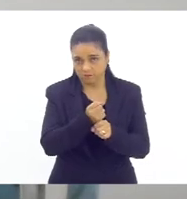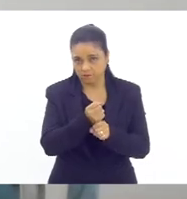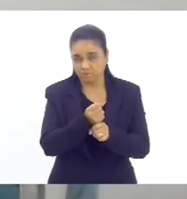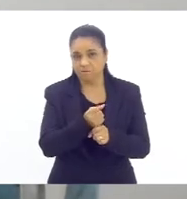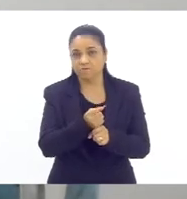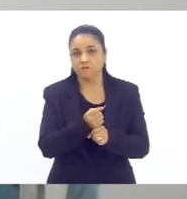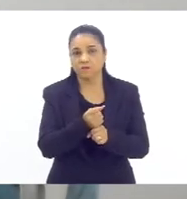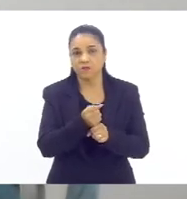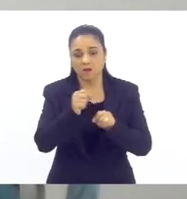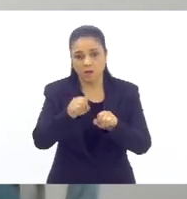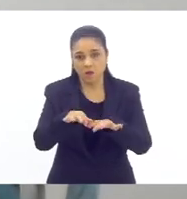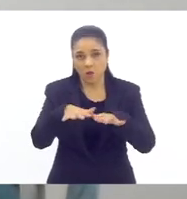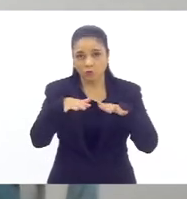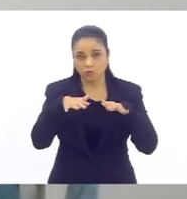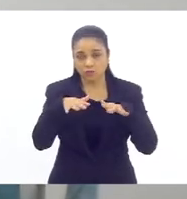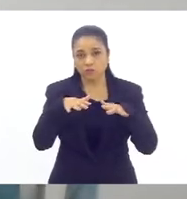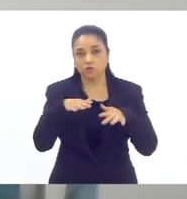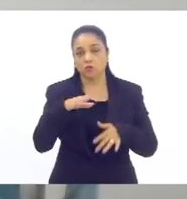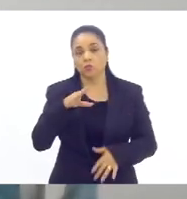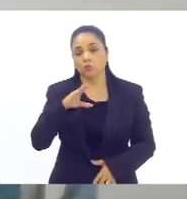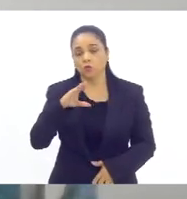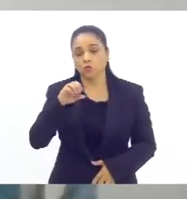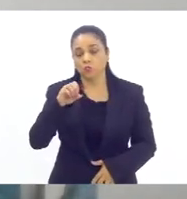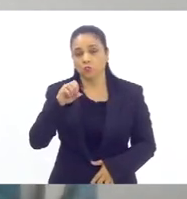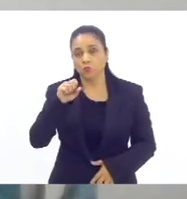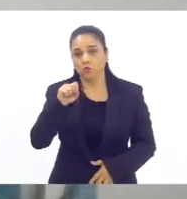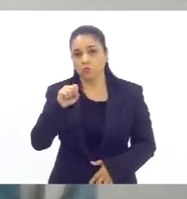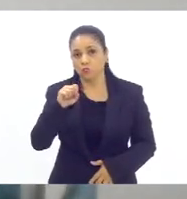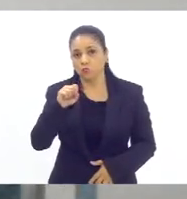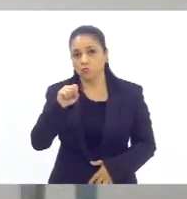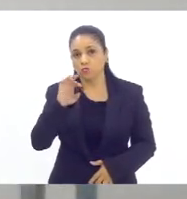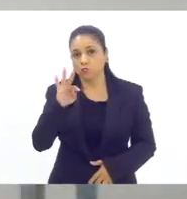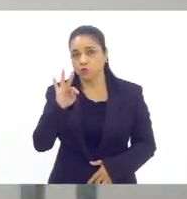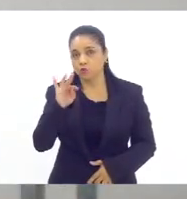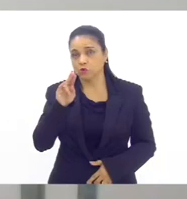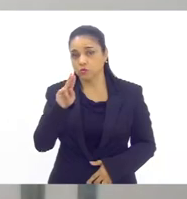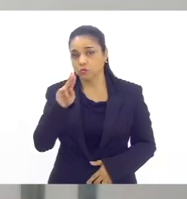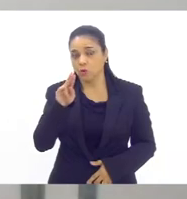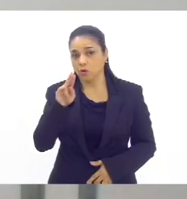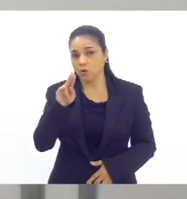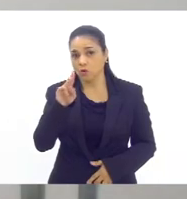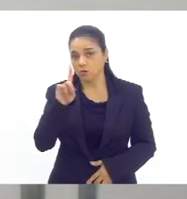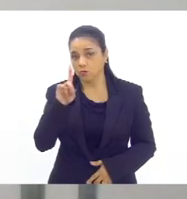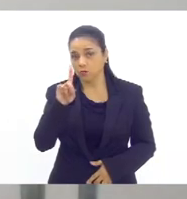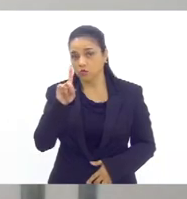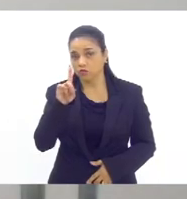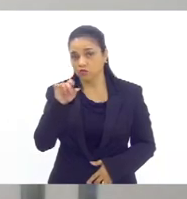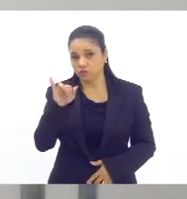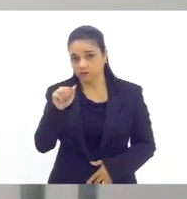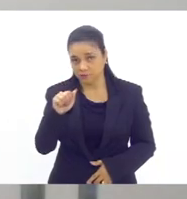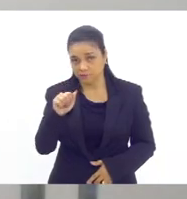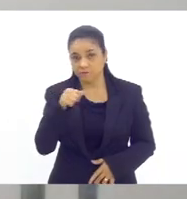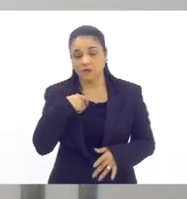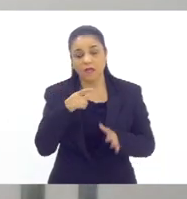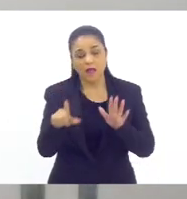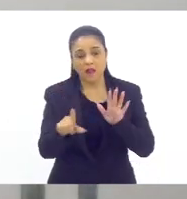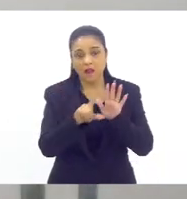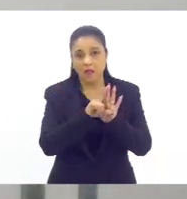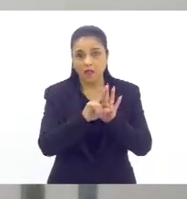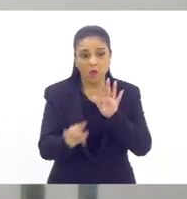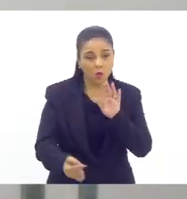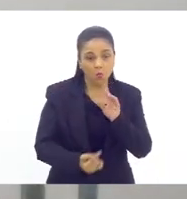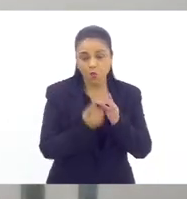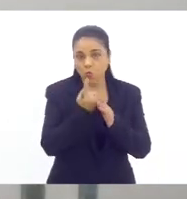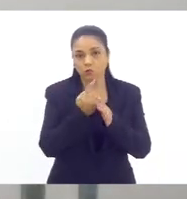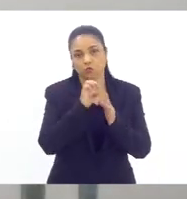de audiências de Custódia é o único estado que tem essa lei interessante essa lei assim como a da cannabis